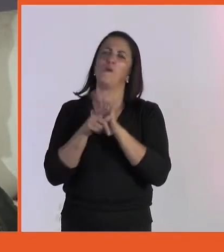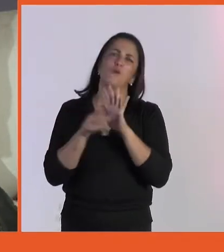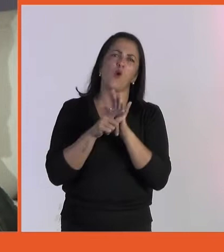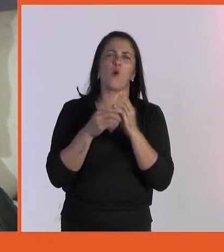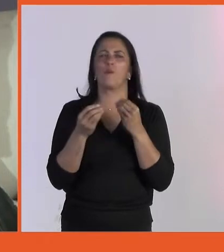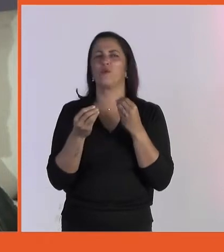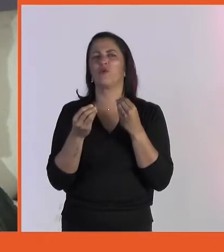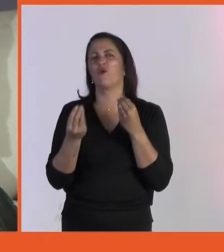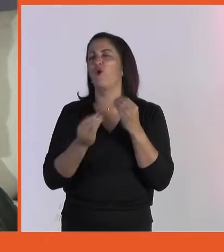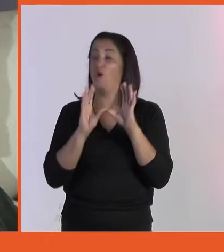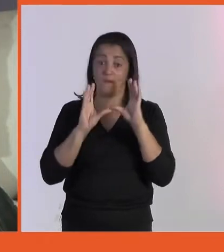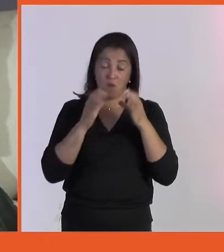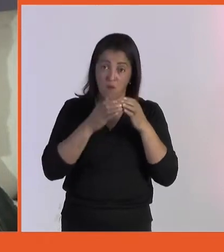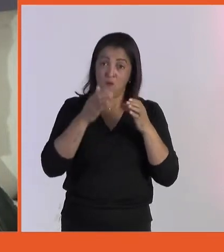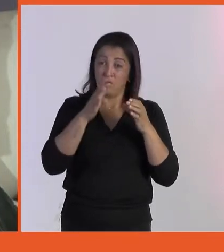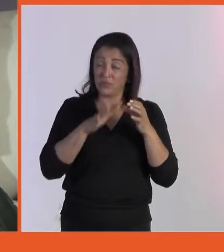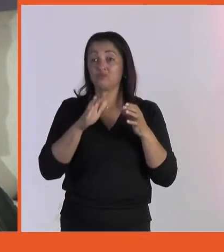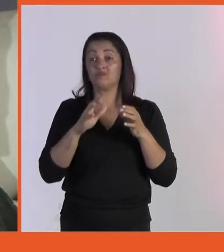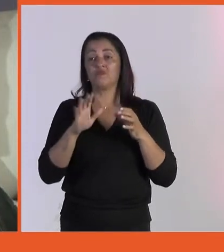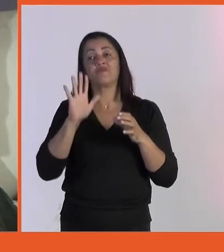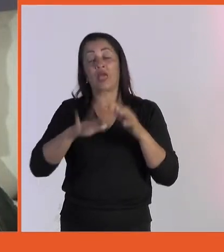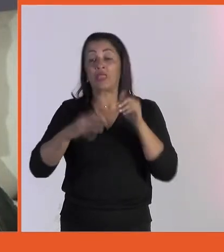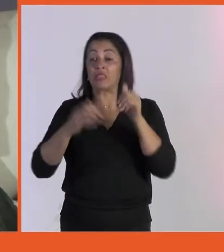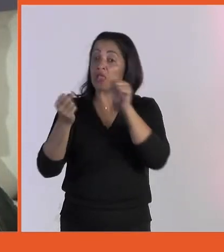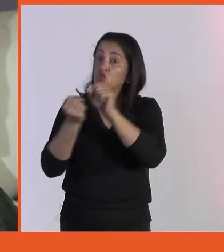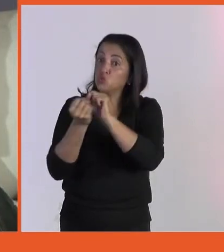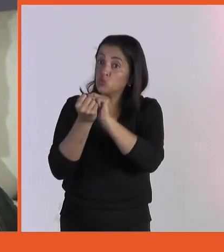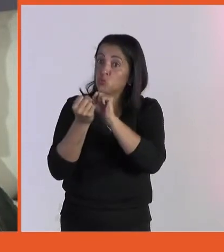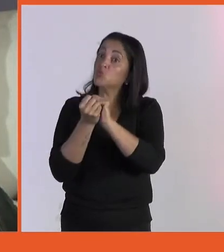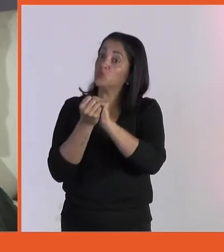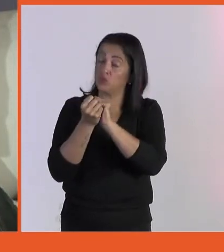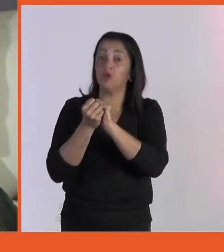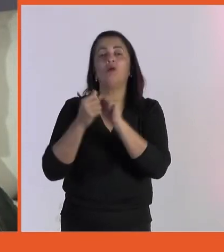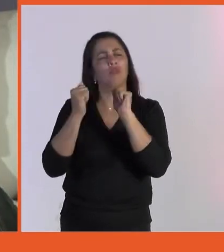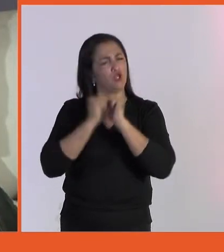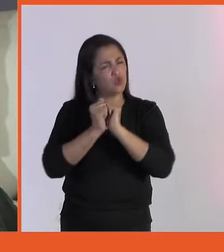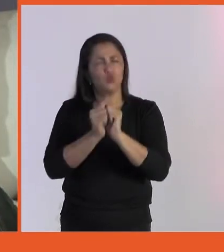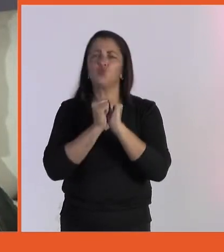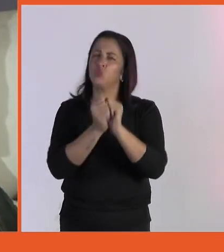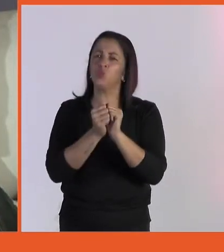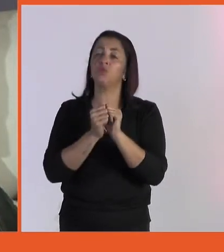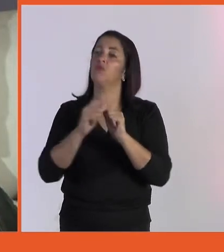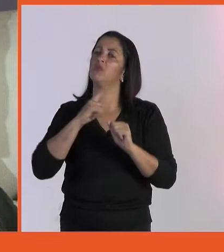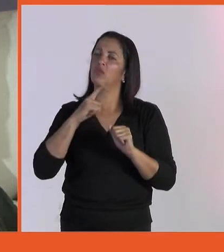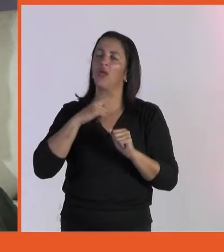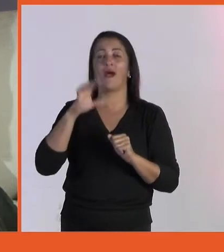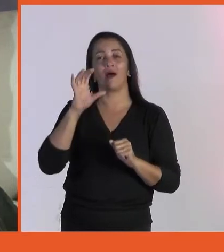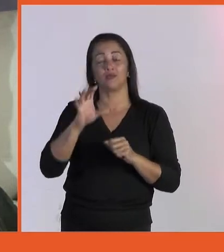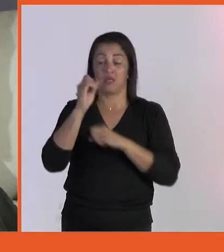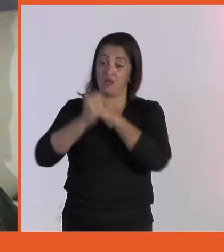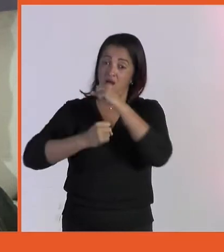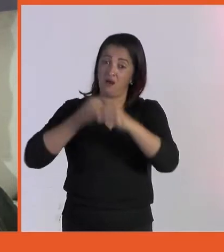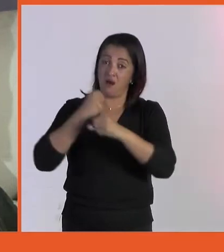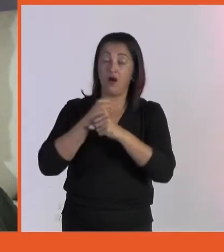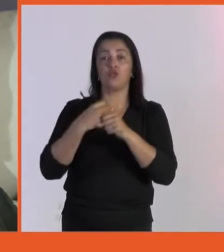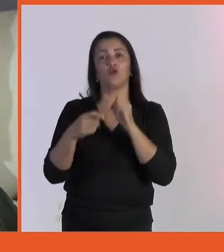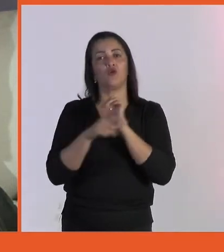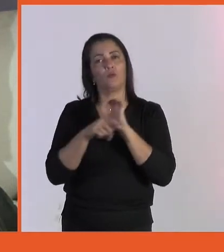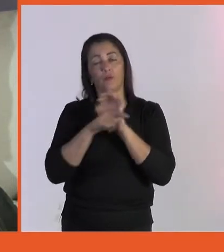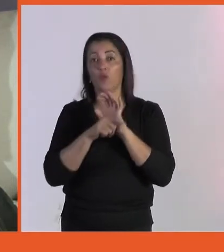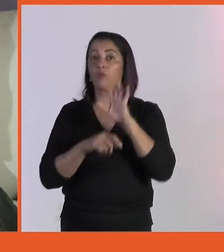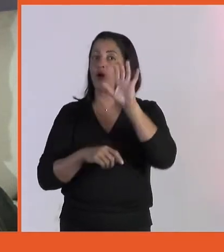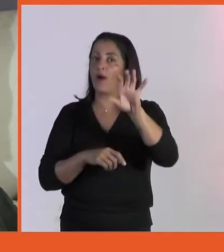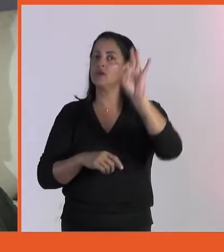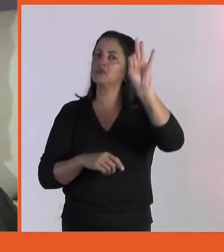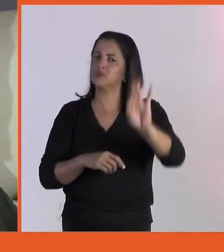tiver a comunidade engajada ao nosso lado, sobre sabe? Estar junto, eu acho, exatamente. Né? Acho que então, que isso foi, isso. Pra gente foi assim, esse ano, mais uma vez foi a prova de que